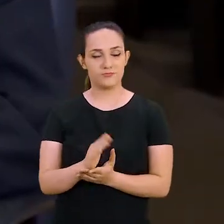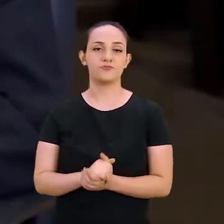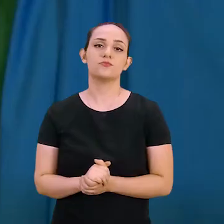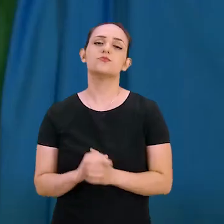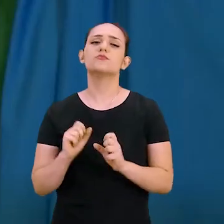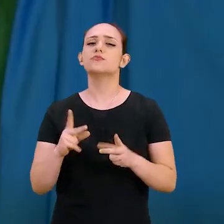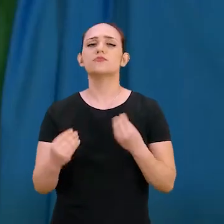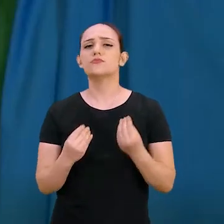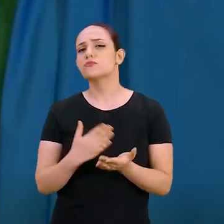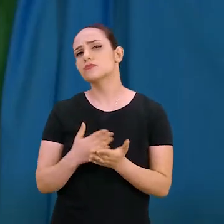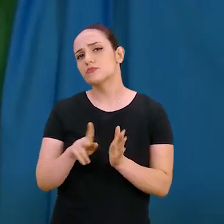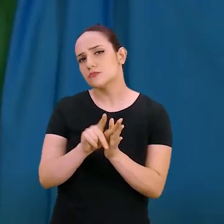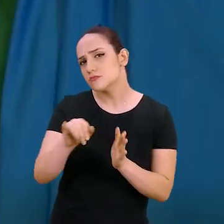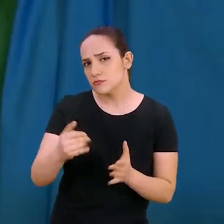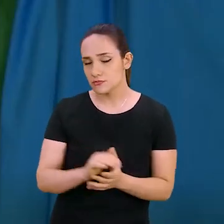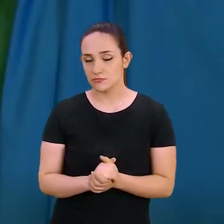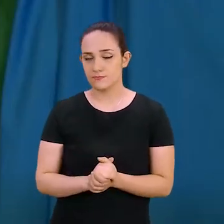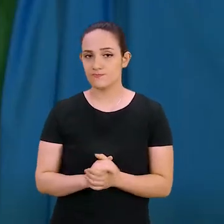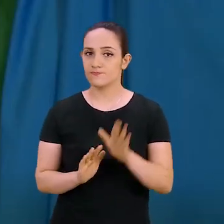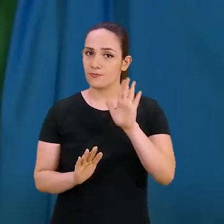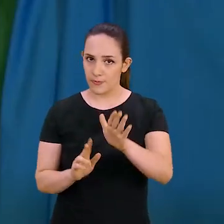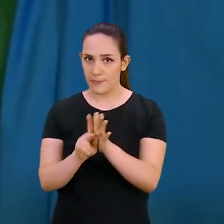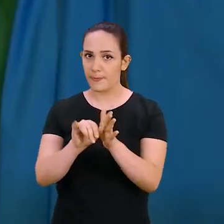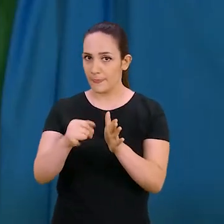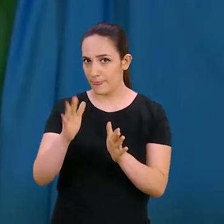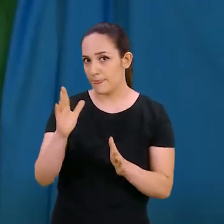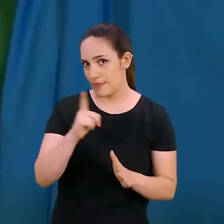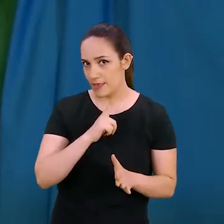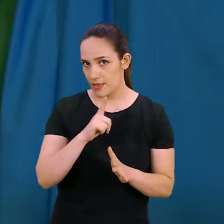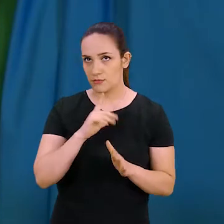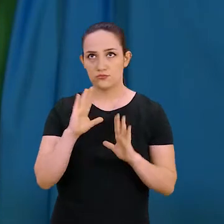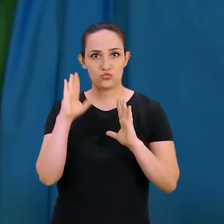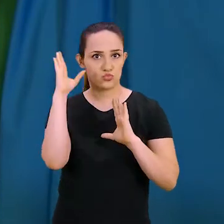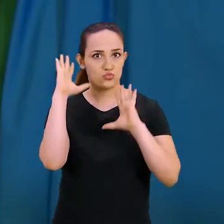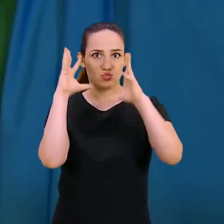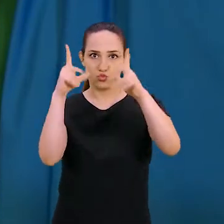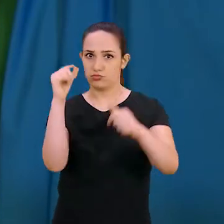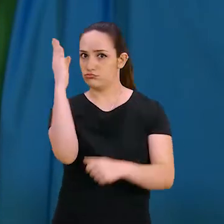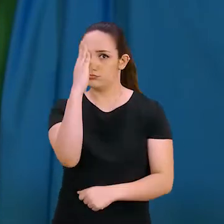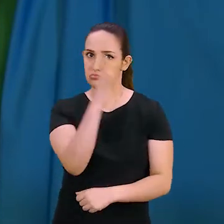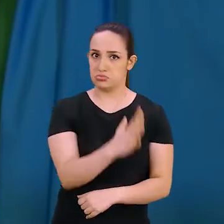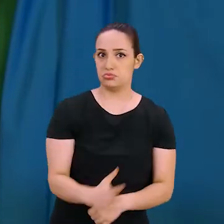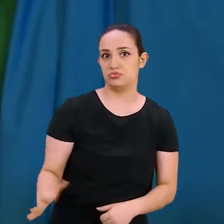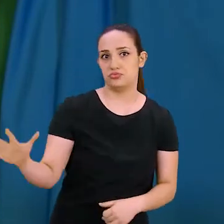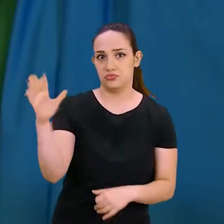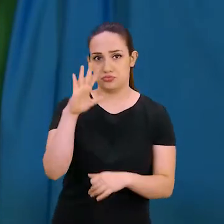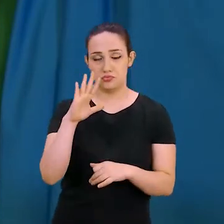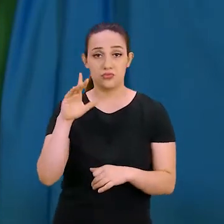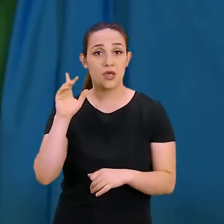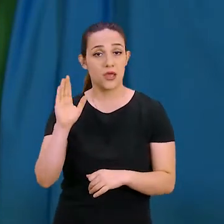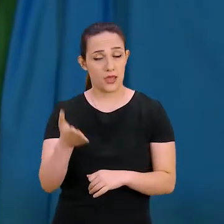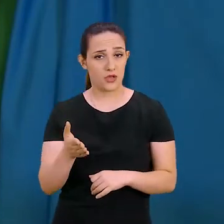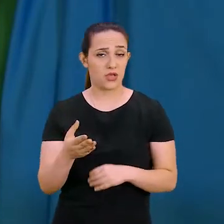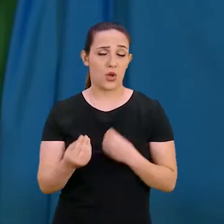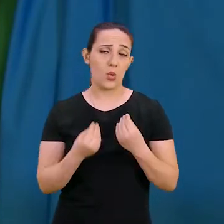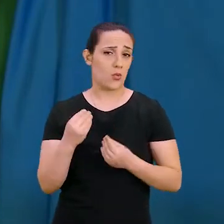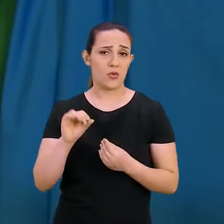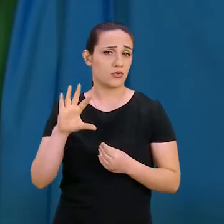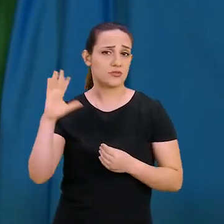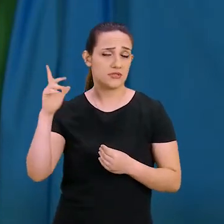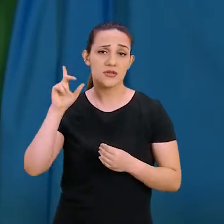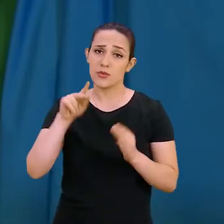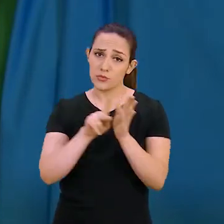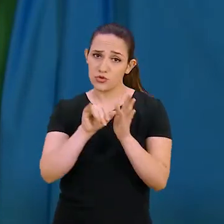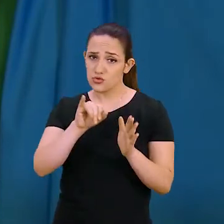projeto? Esse projeto ele já existe, né, em todo o Brasil. Ele é um projeto realizado, é um dos projetos que tem que ser